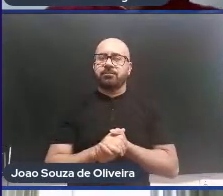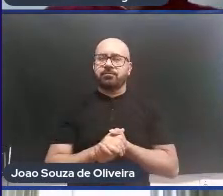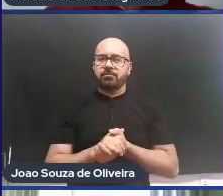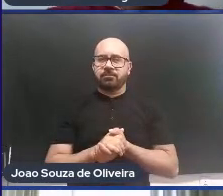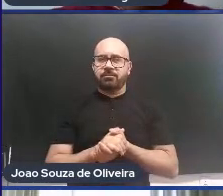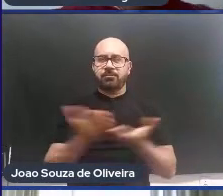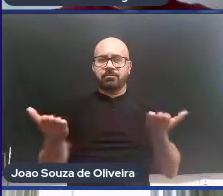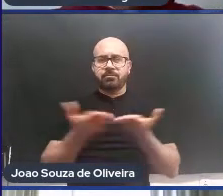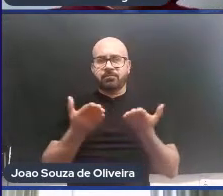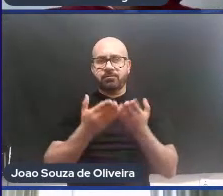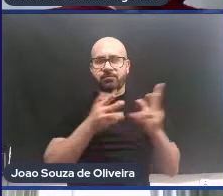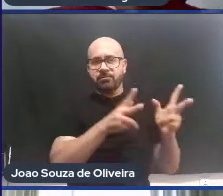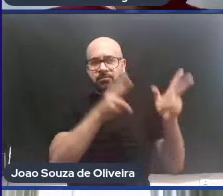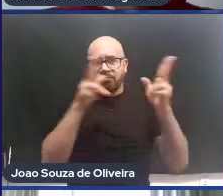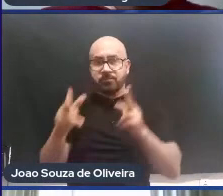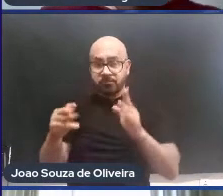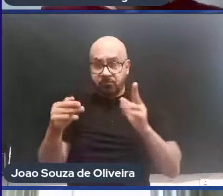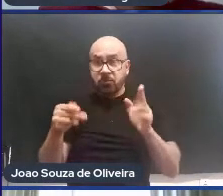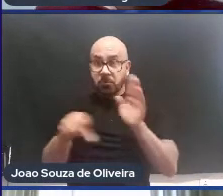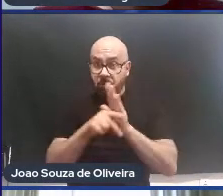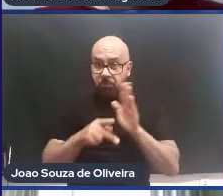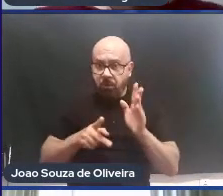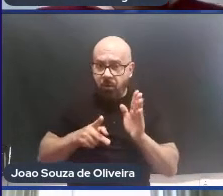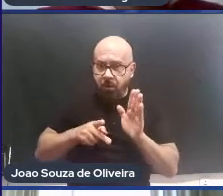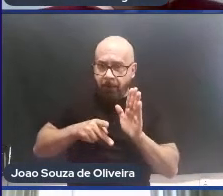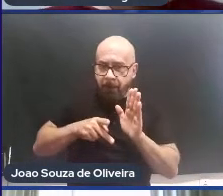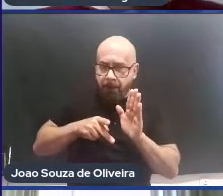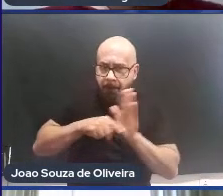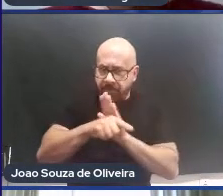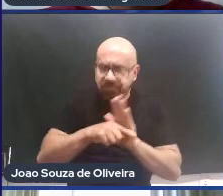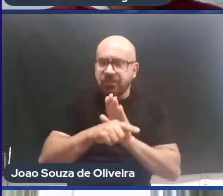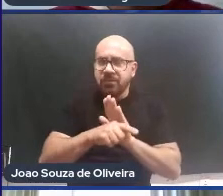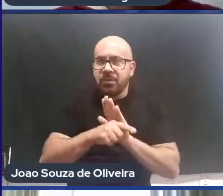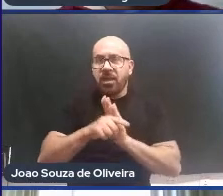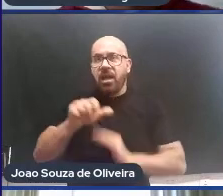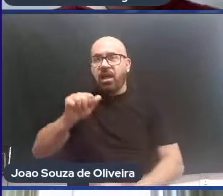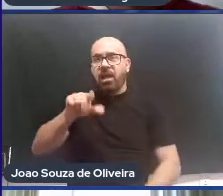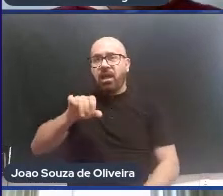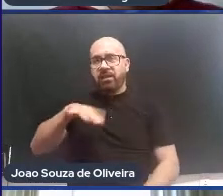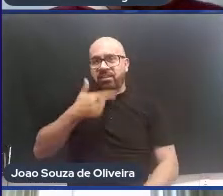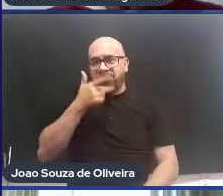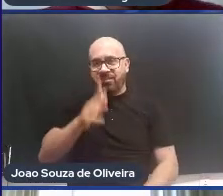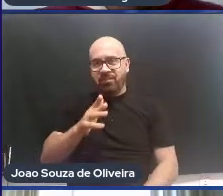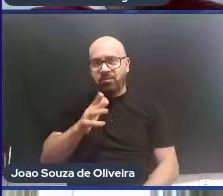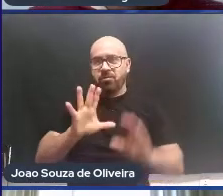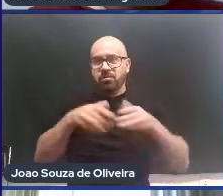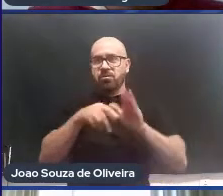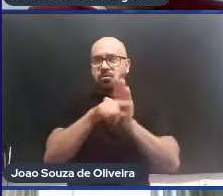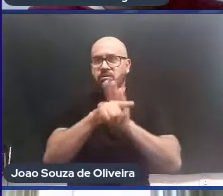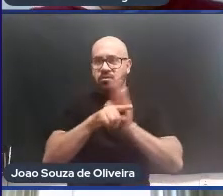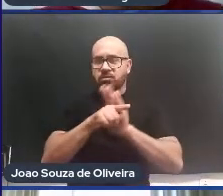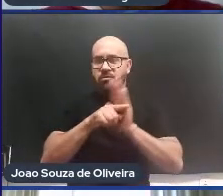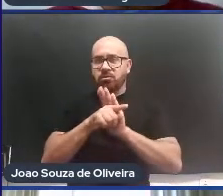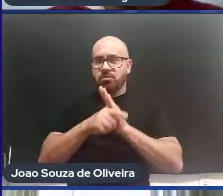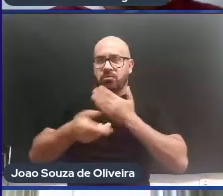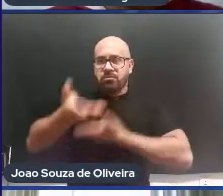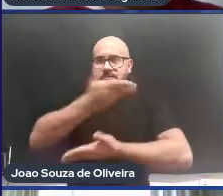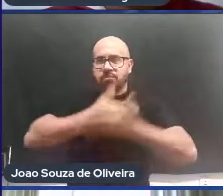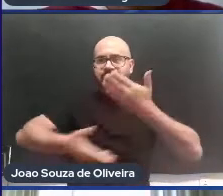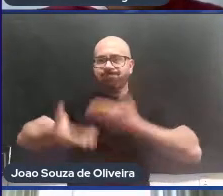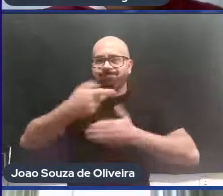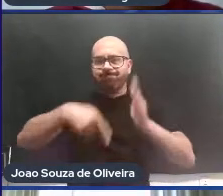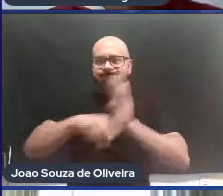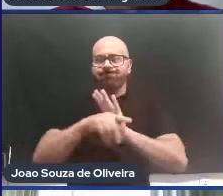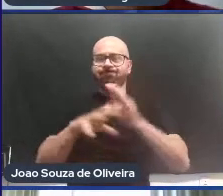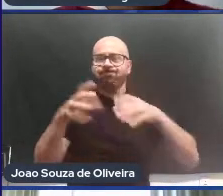e esse é um recorte de uma pesquisa já como Aline falou né uma pesquisa ação do grupo de multi de indisciplinado